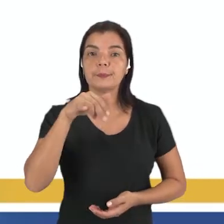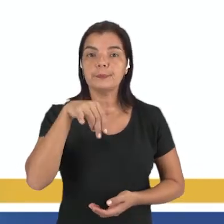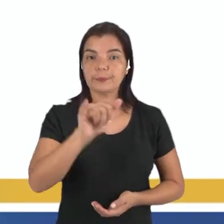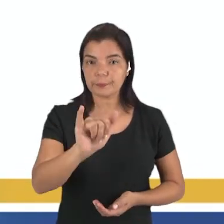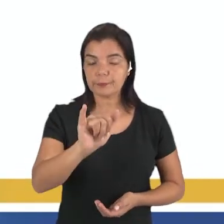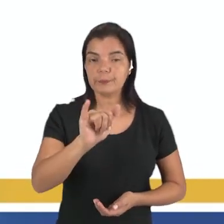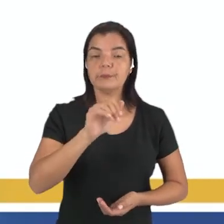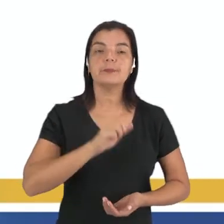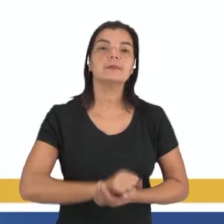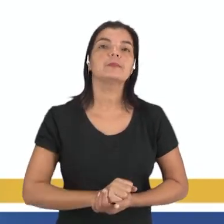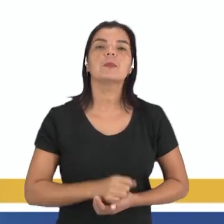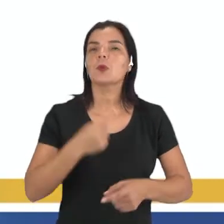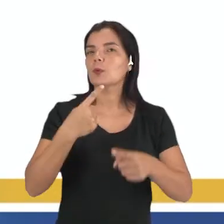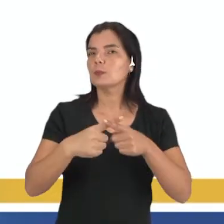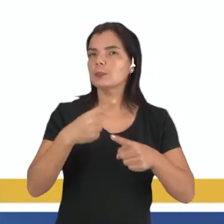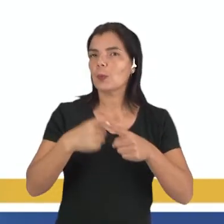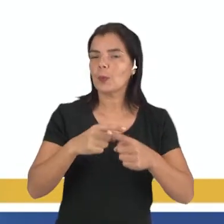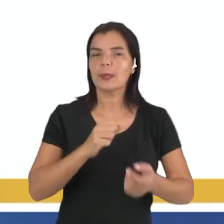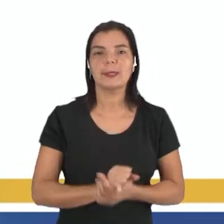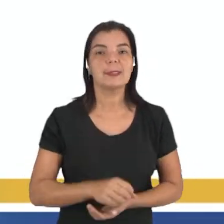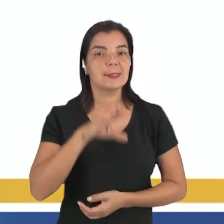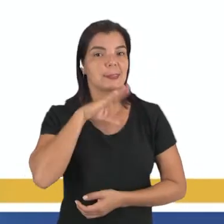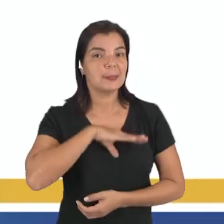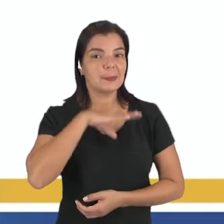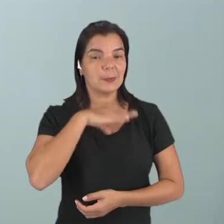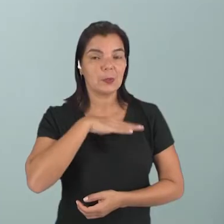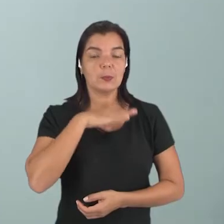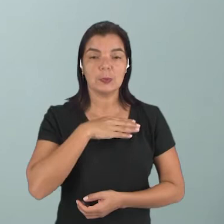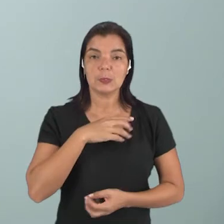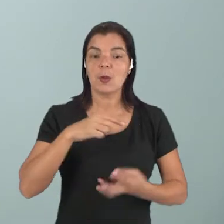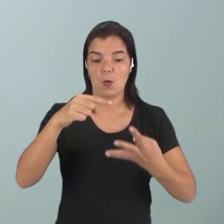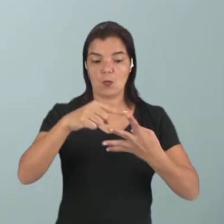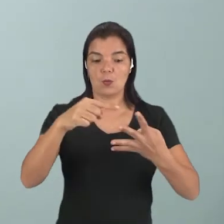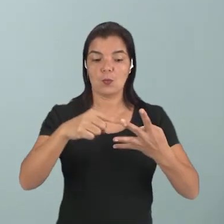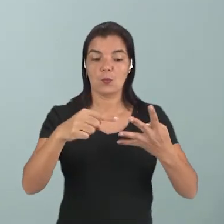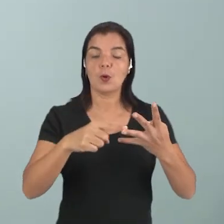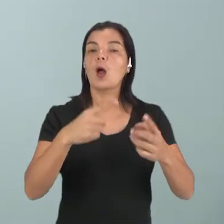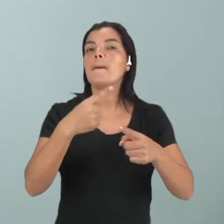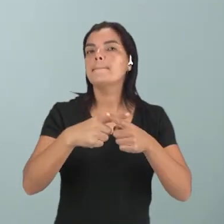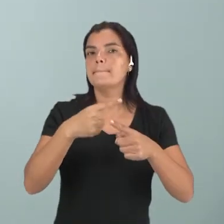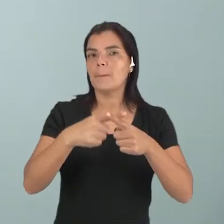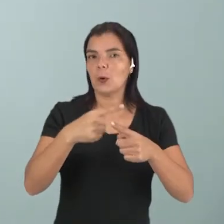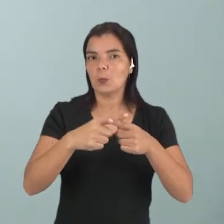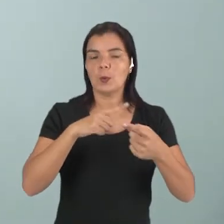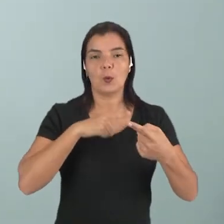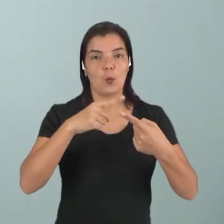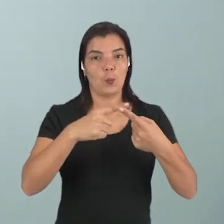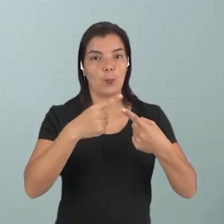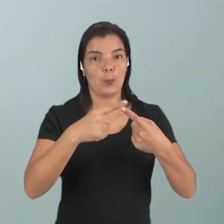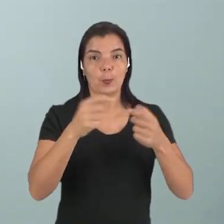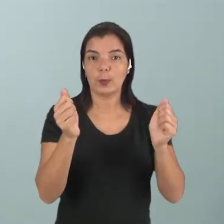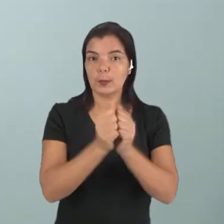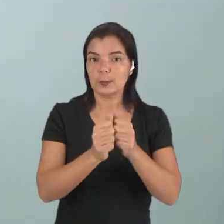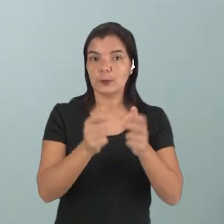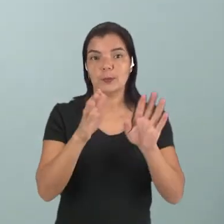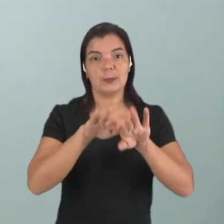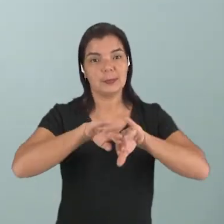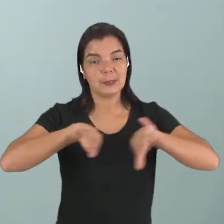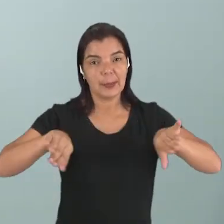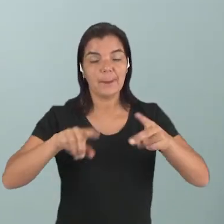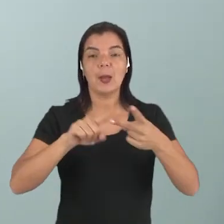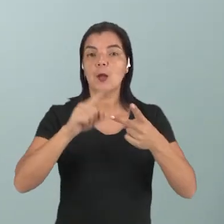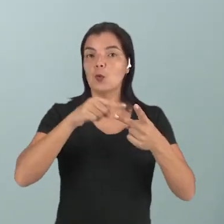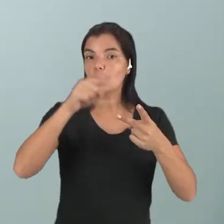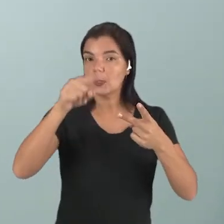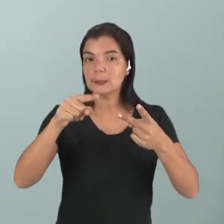Agora vamos falar sobre o porquê. Gente, em português, nós temos 4 porquês, né? Nós temos o porquê junto, separado, com acento,